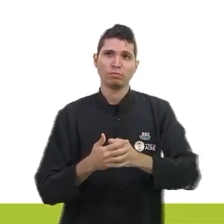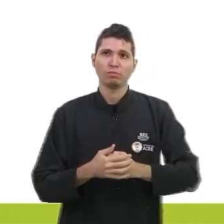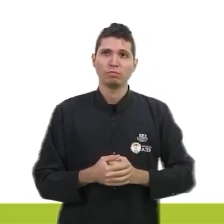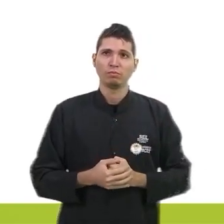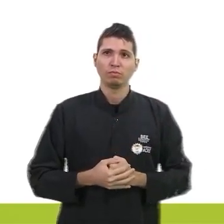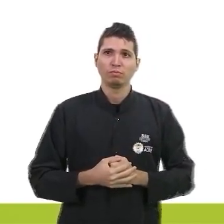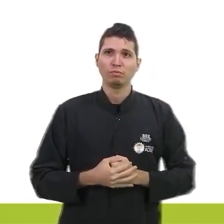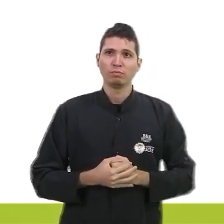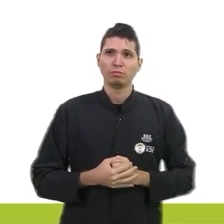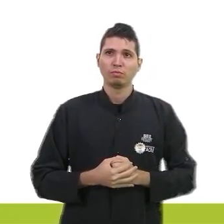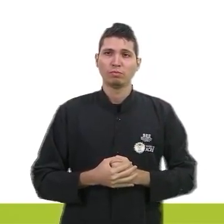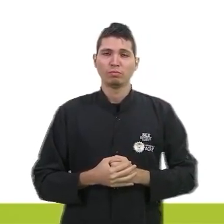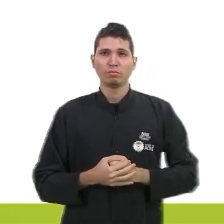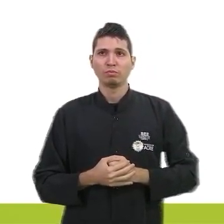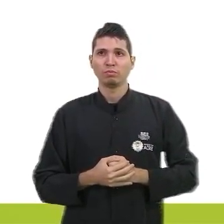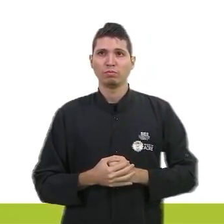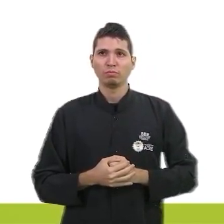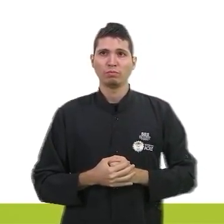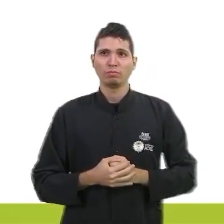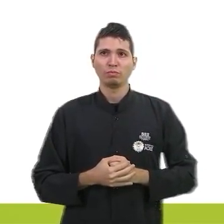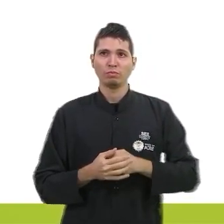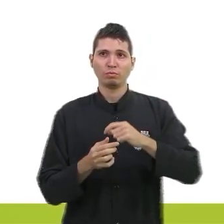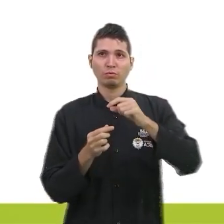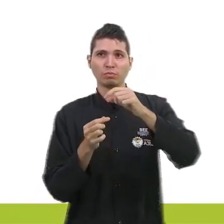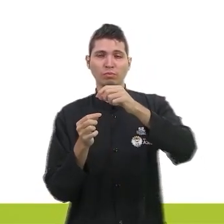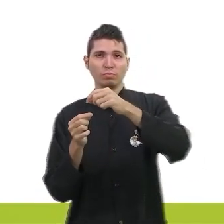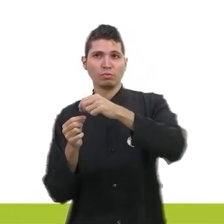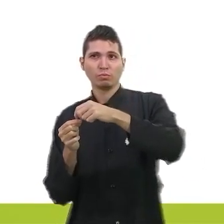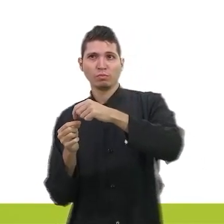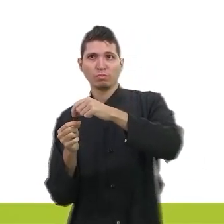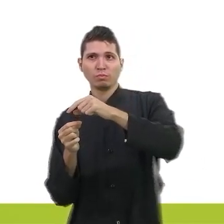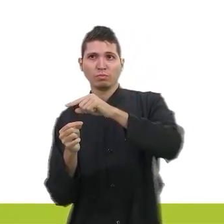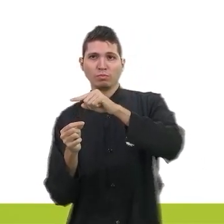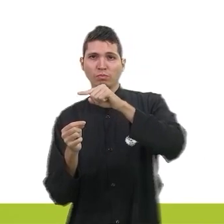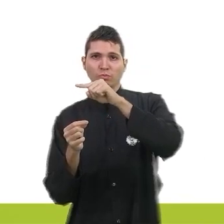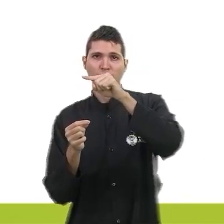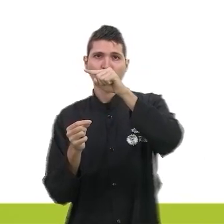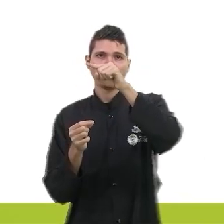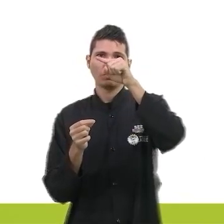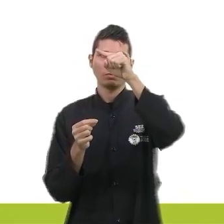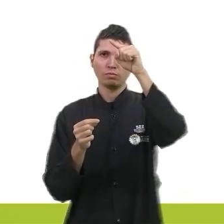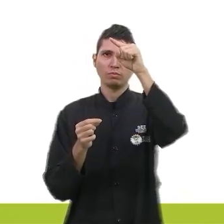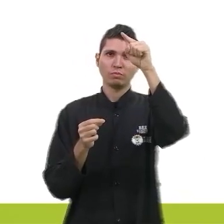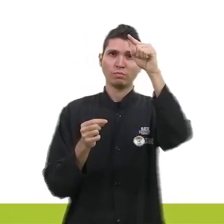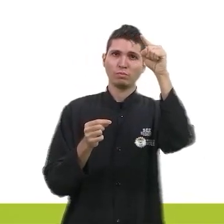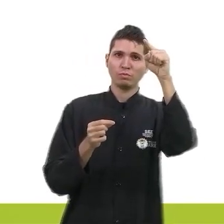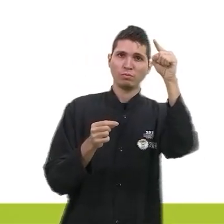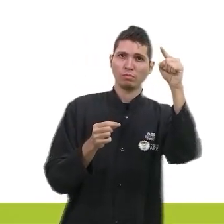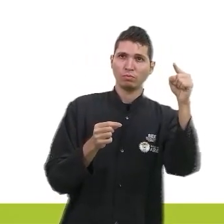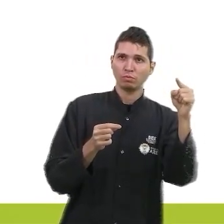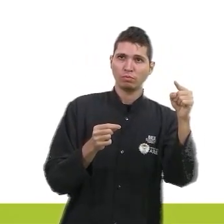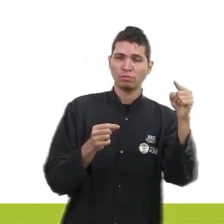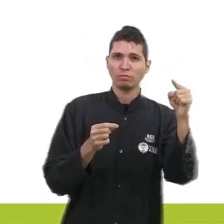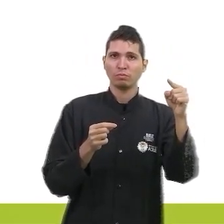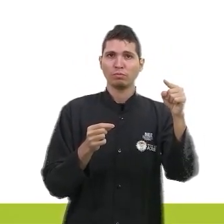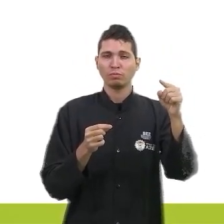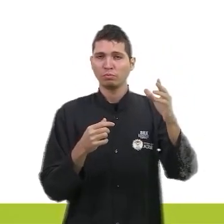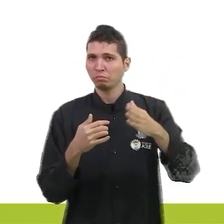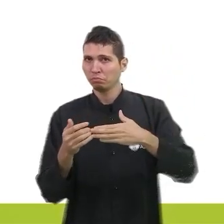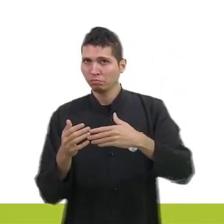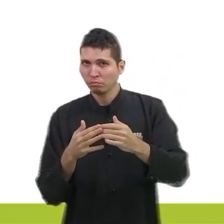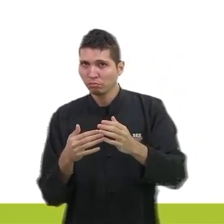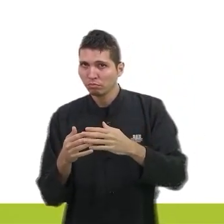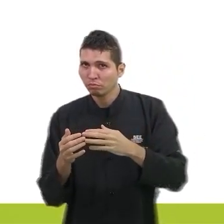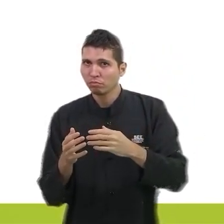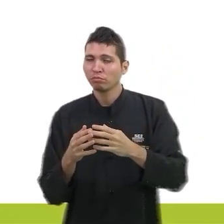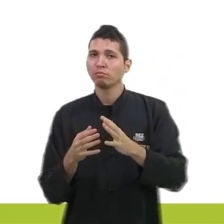aqui, sentido anti-horário, qualquer arco de circunferência nesse sentido tem uma